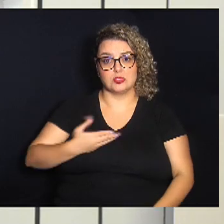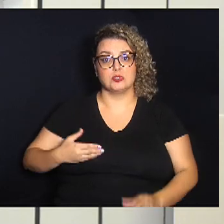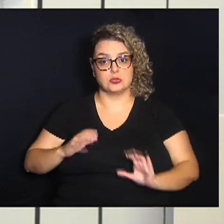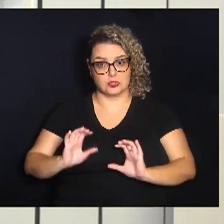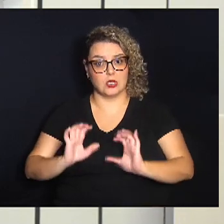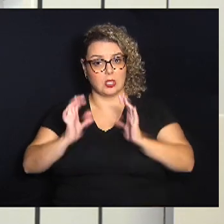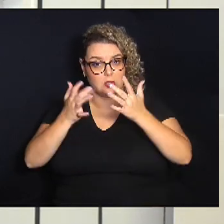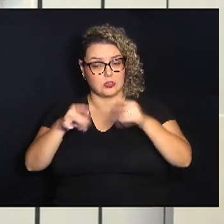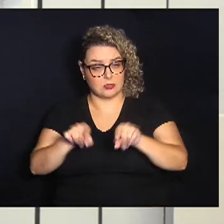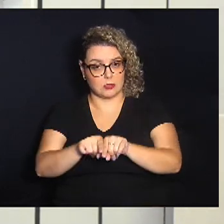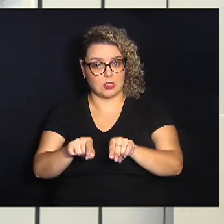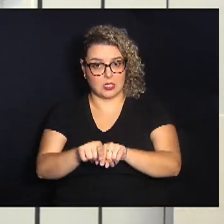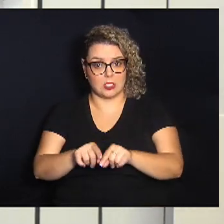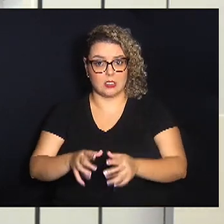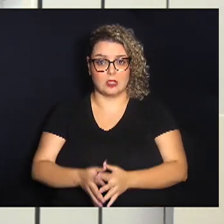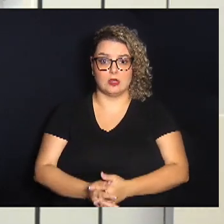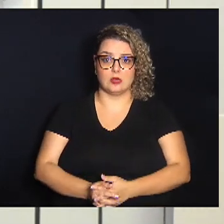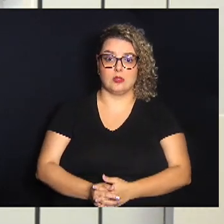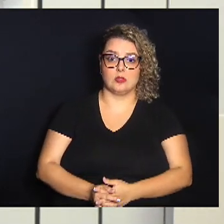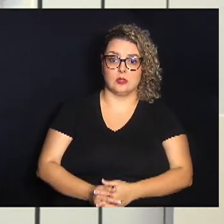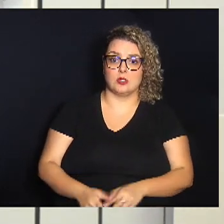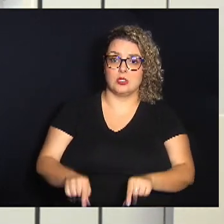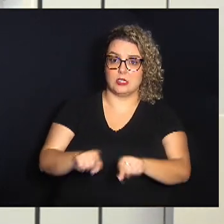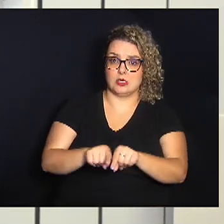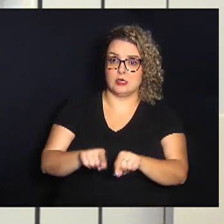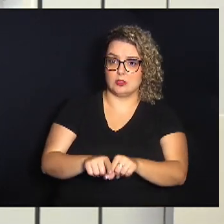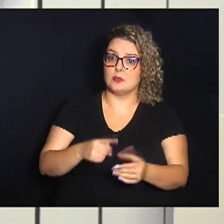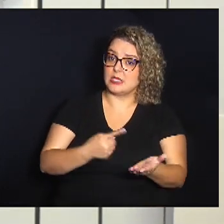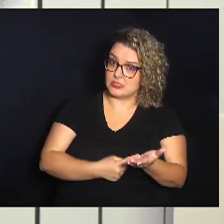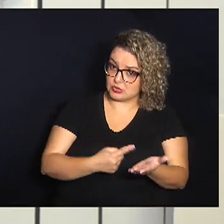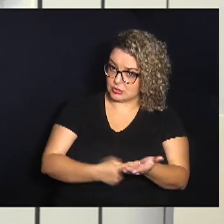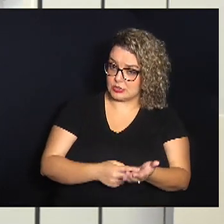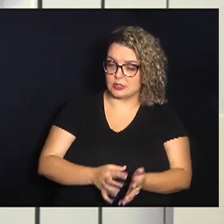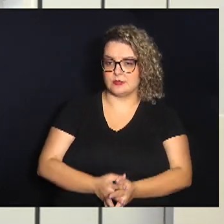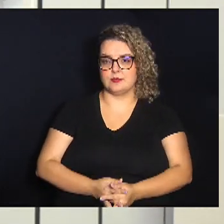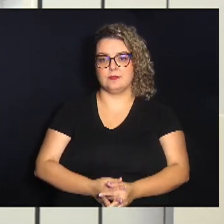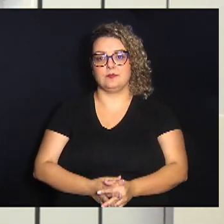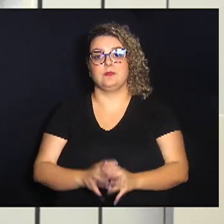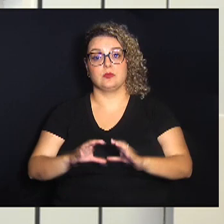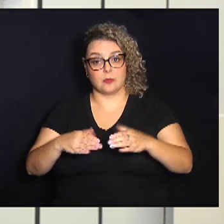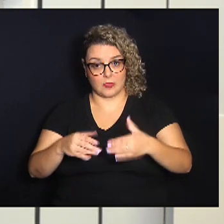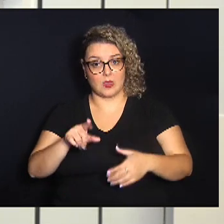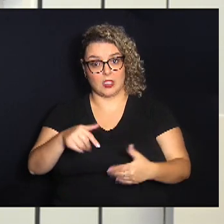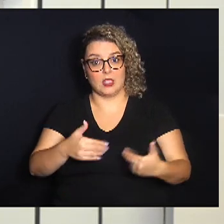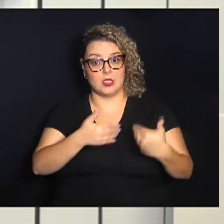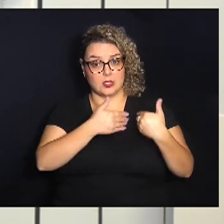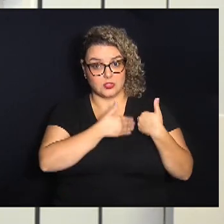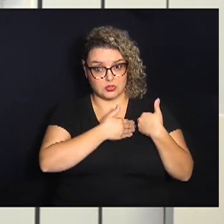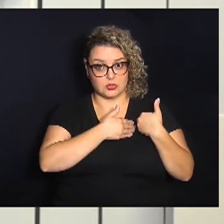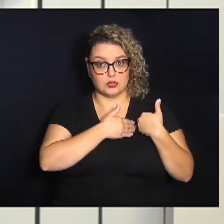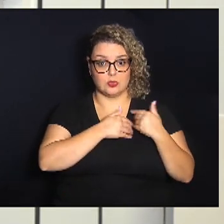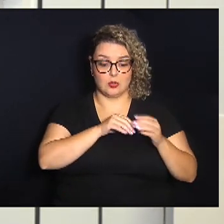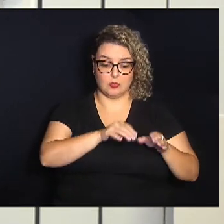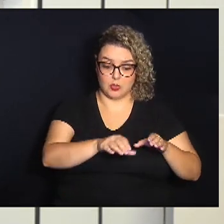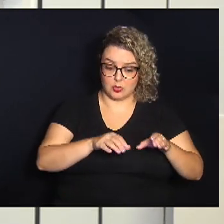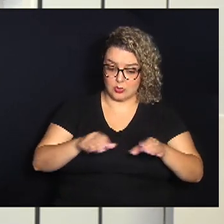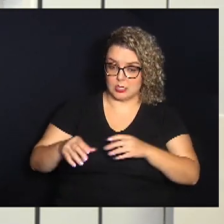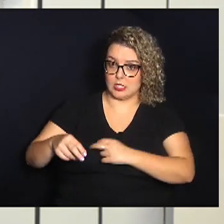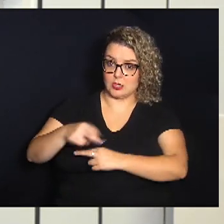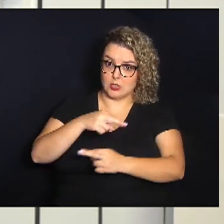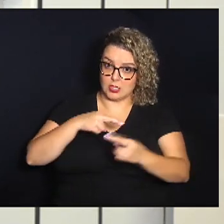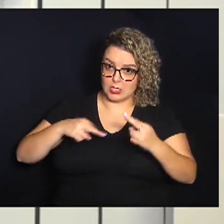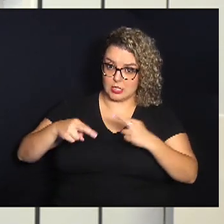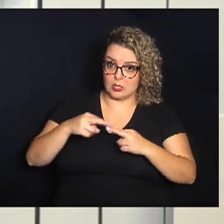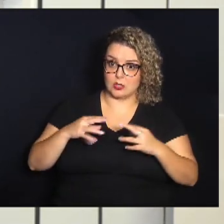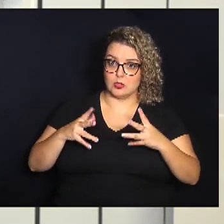e também através dos agendamentos. A equipe é responsável por coordenar o relacionamento com os